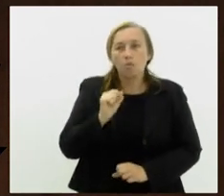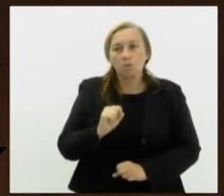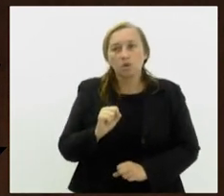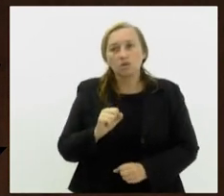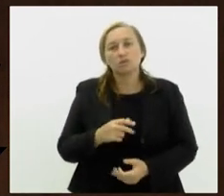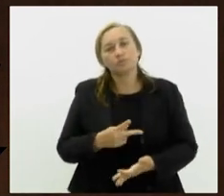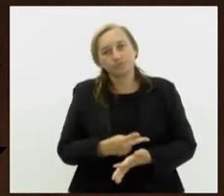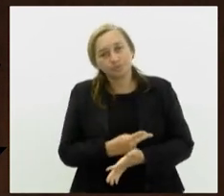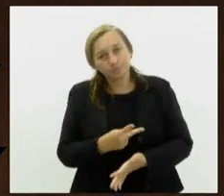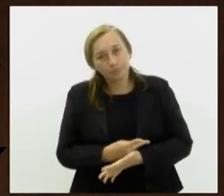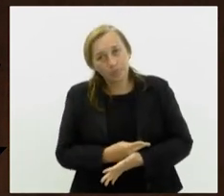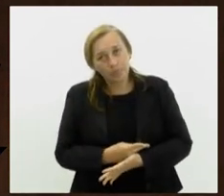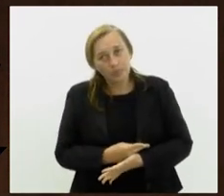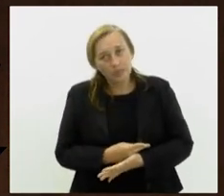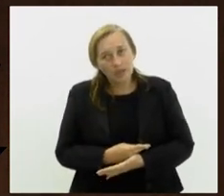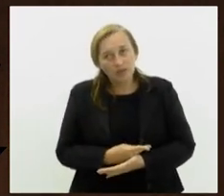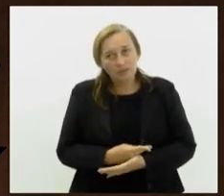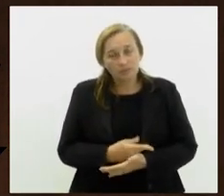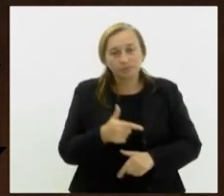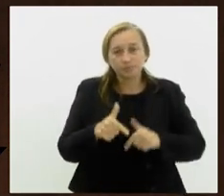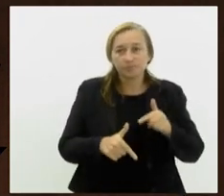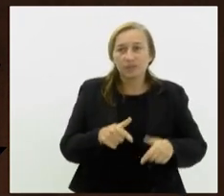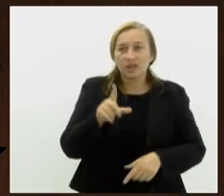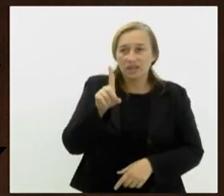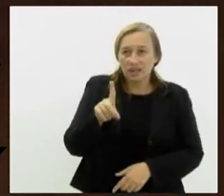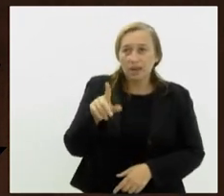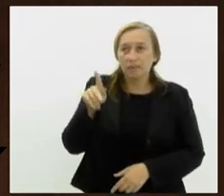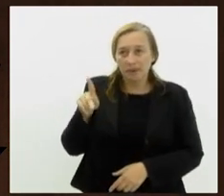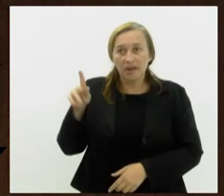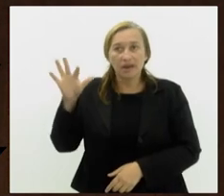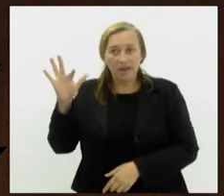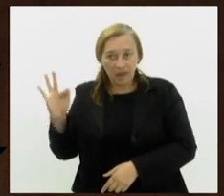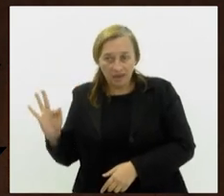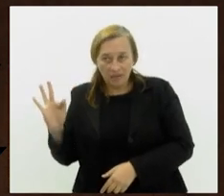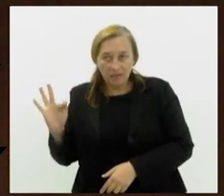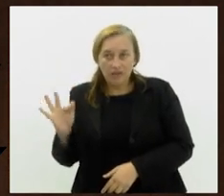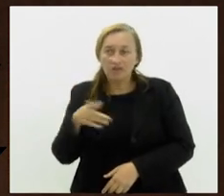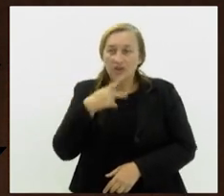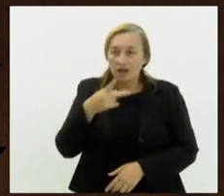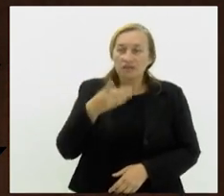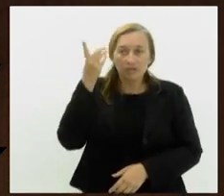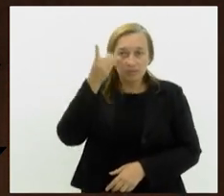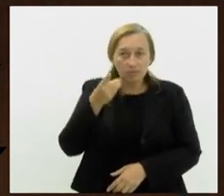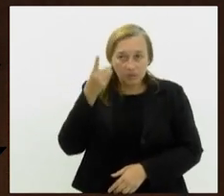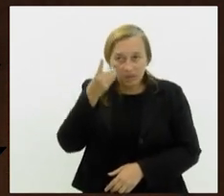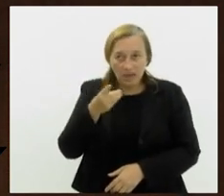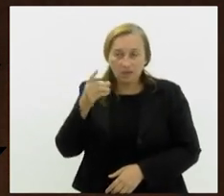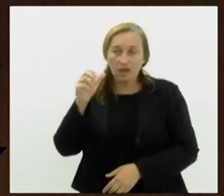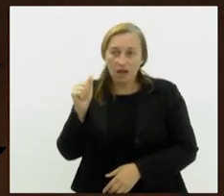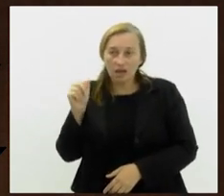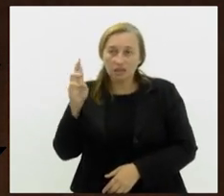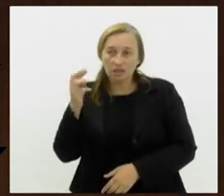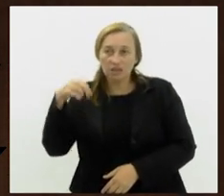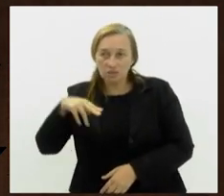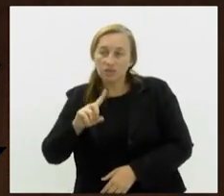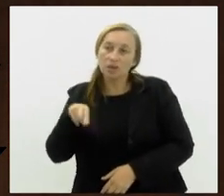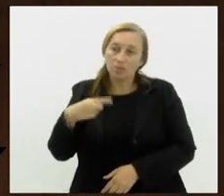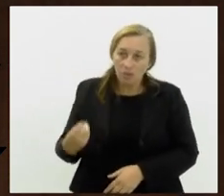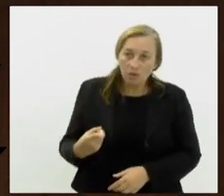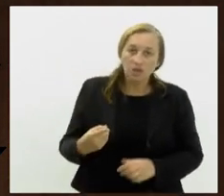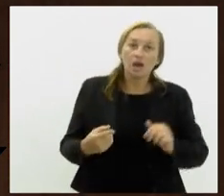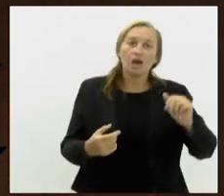na execução dessa DPF mencionada pelo deputado Anderson e depois, posteriormente, pelo